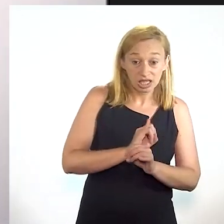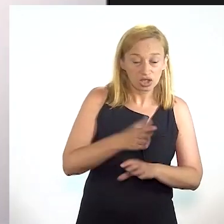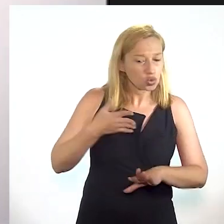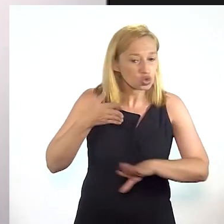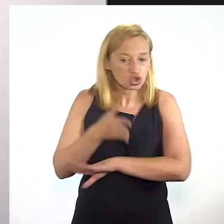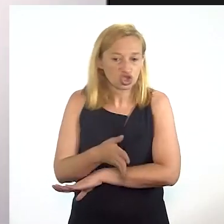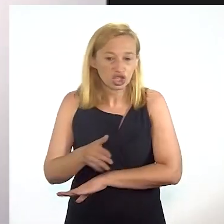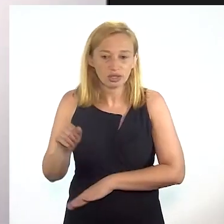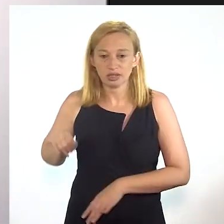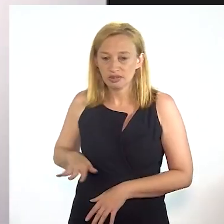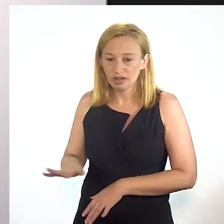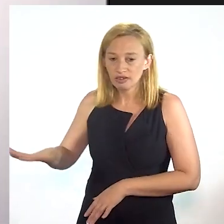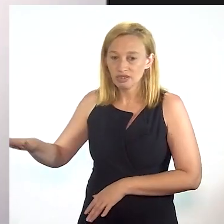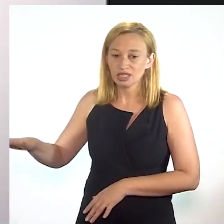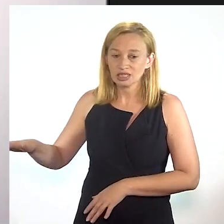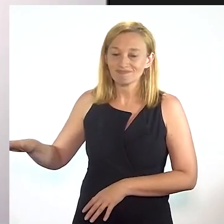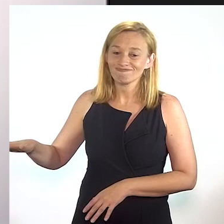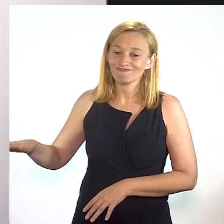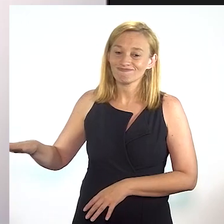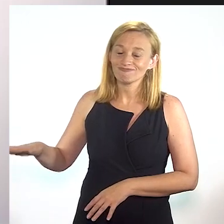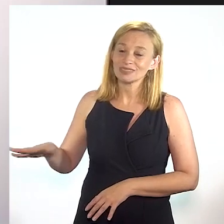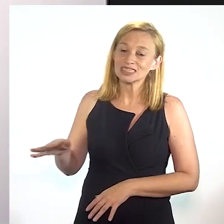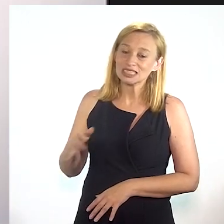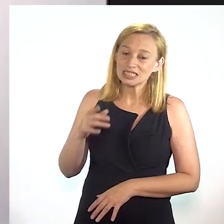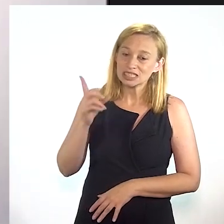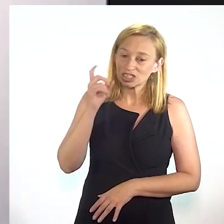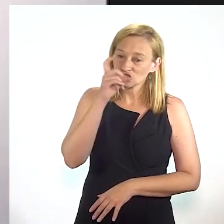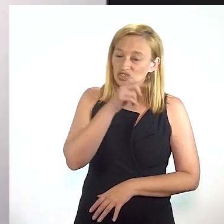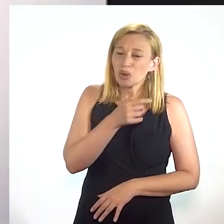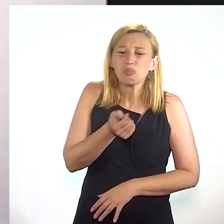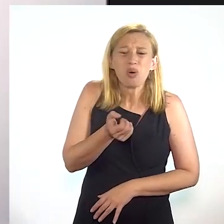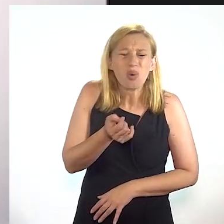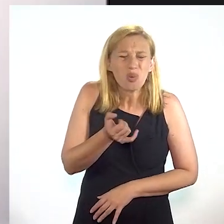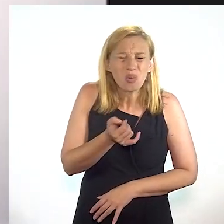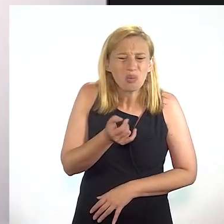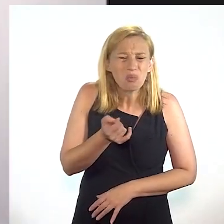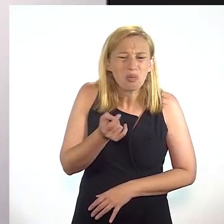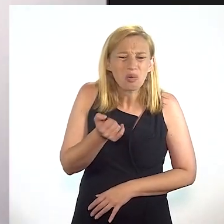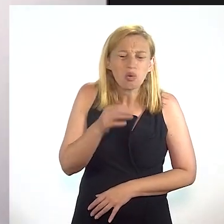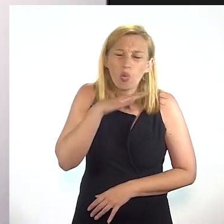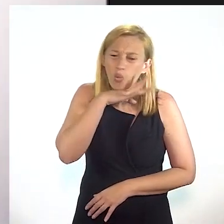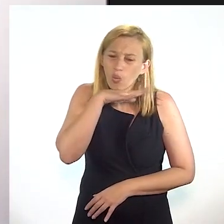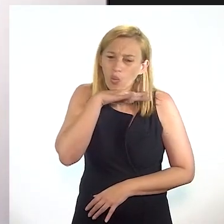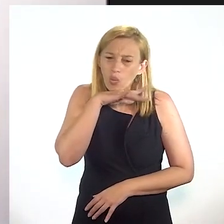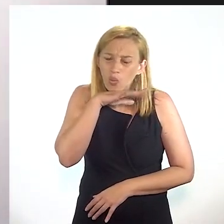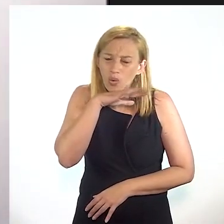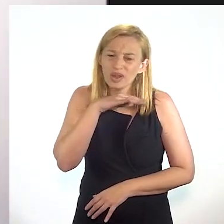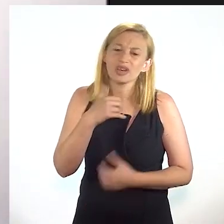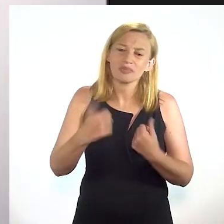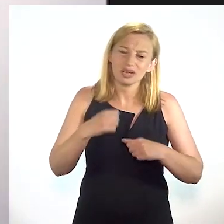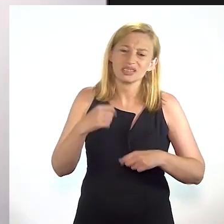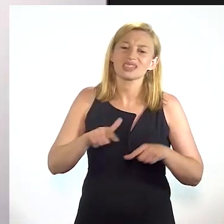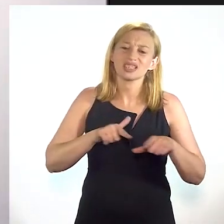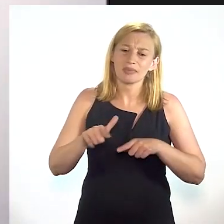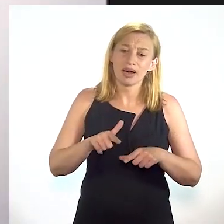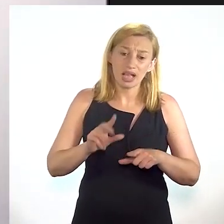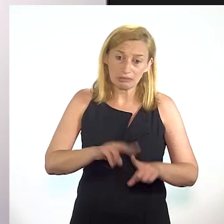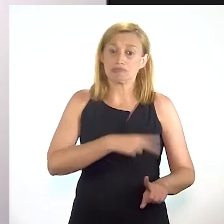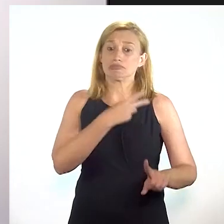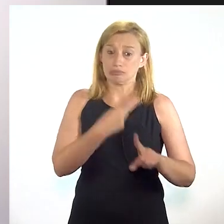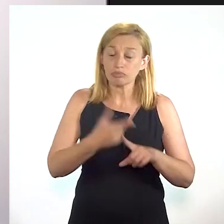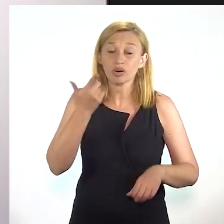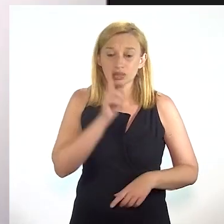a internet, quando ela chega na favela, ela chega de uma forma muito precarizada, com um sinal muito baixo, então a gente tem que se virar nos 30